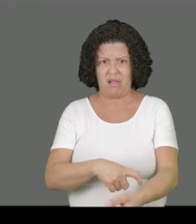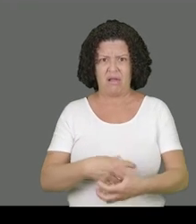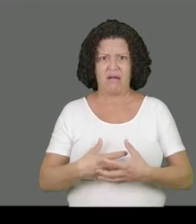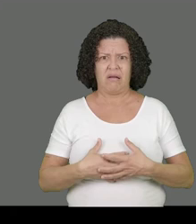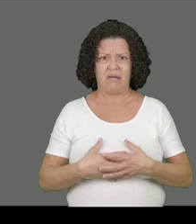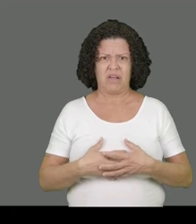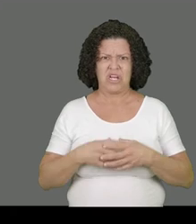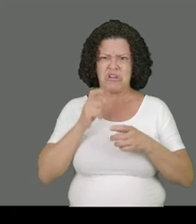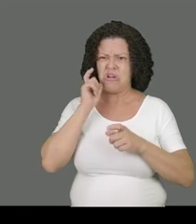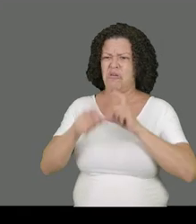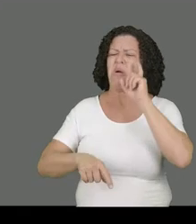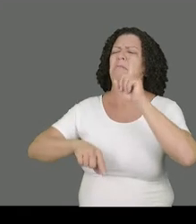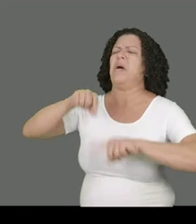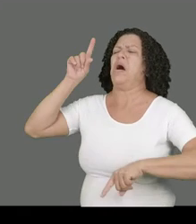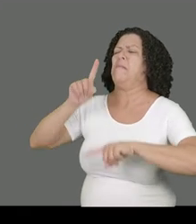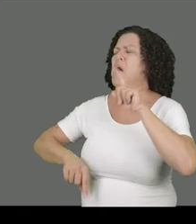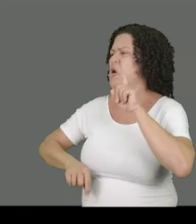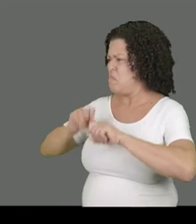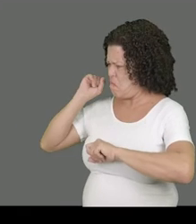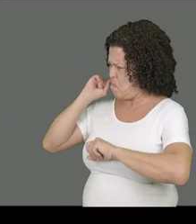bravo, sabe? Entre em